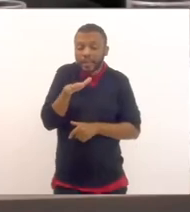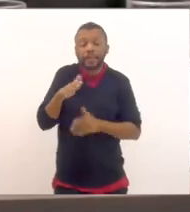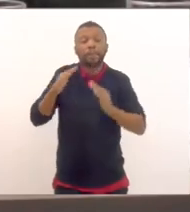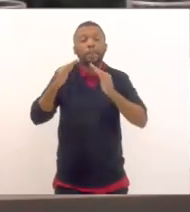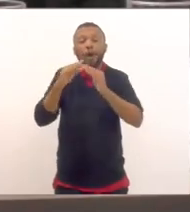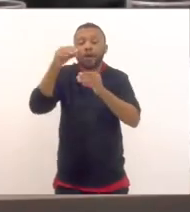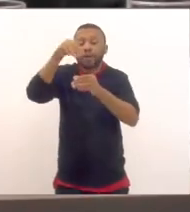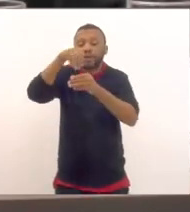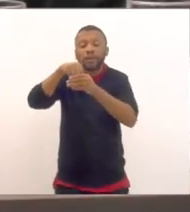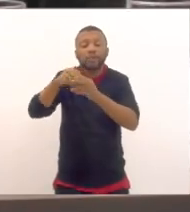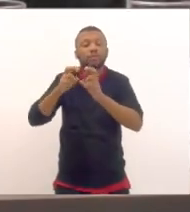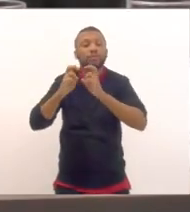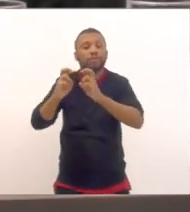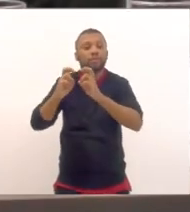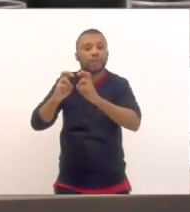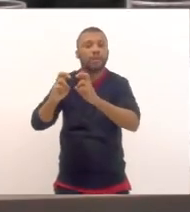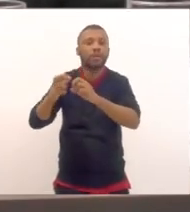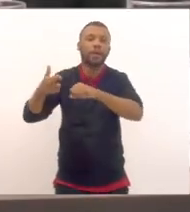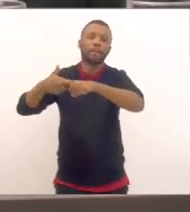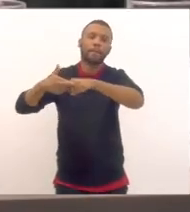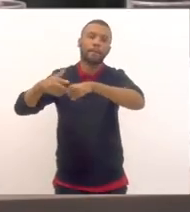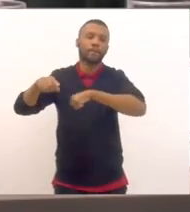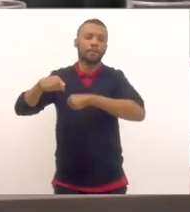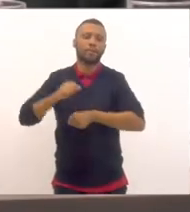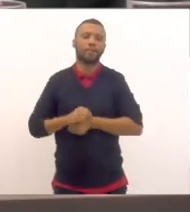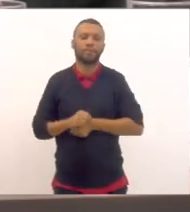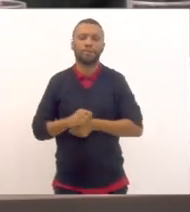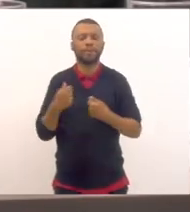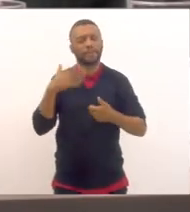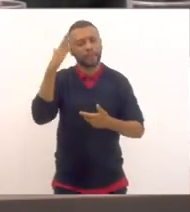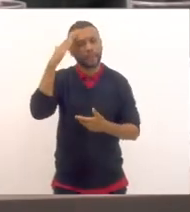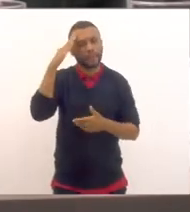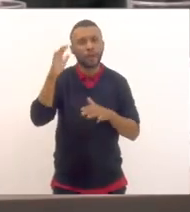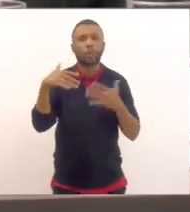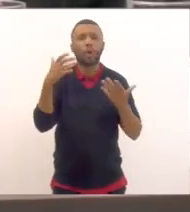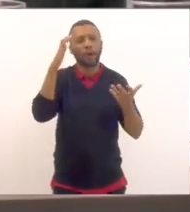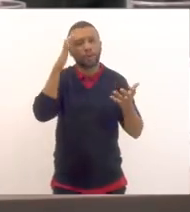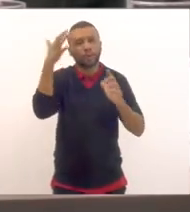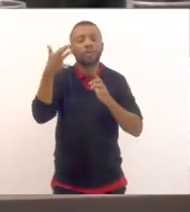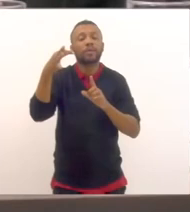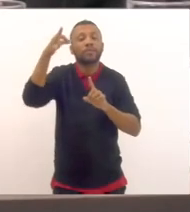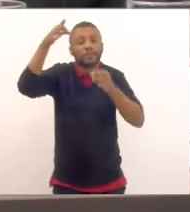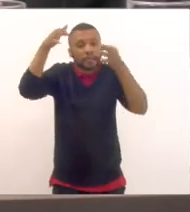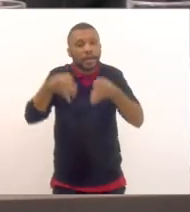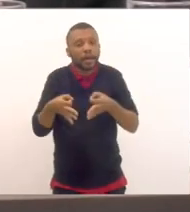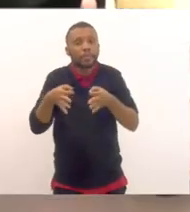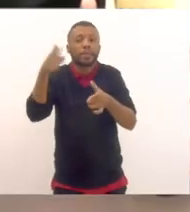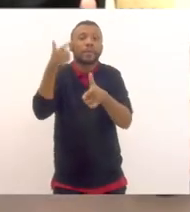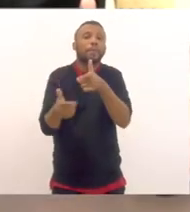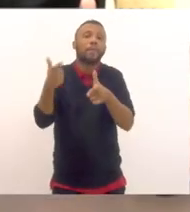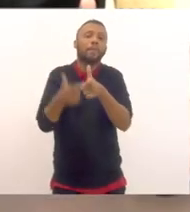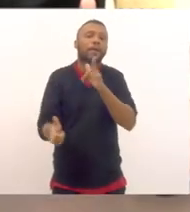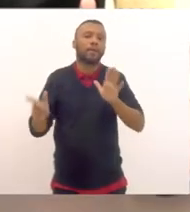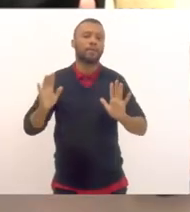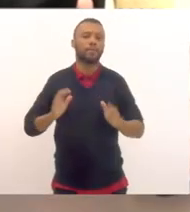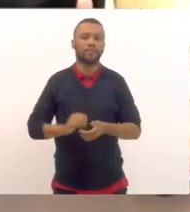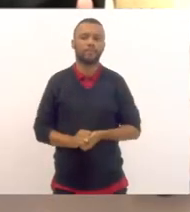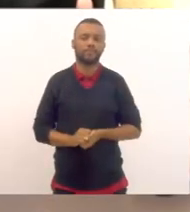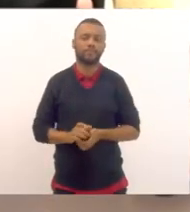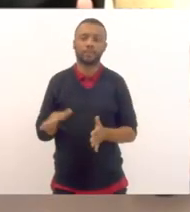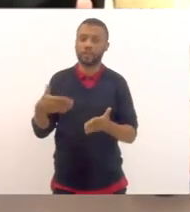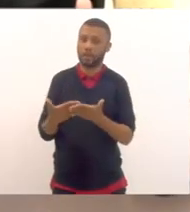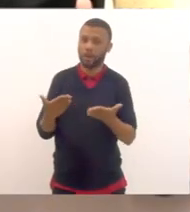dentro da linha férrea no ramal de Belford Roxo eu quero saber qual é a solução efetiva para esse grave problema nós ainda não temos